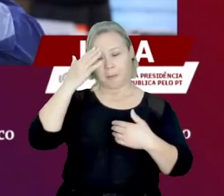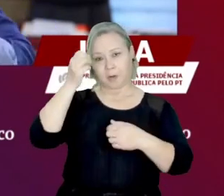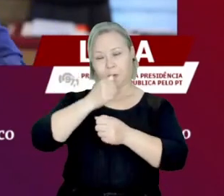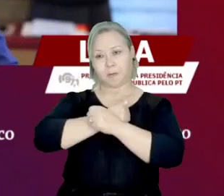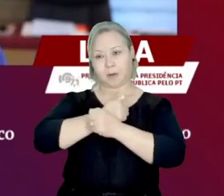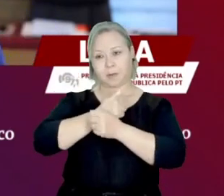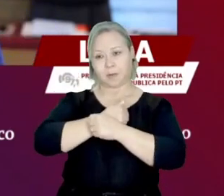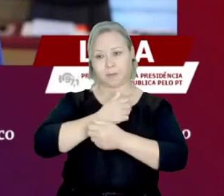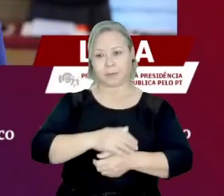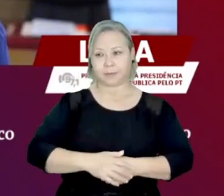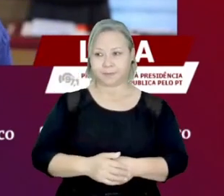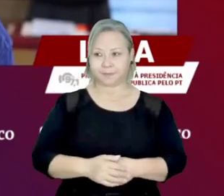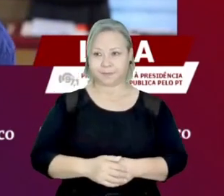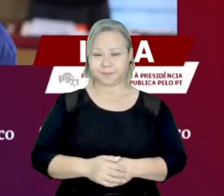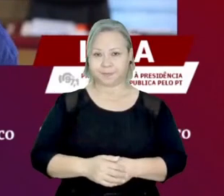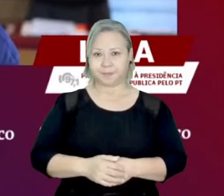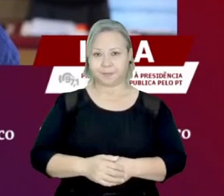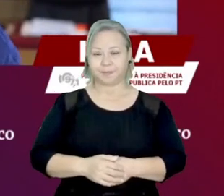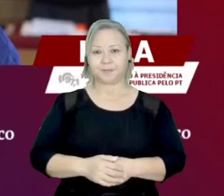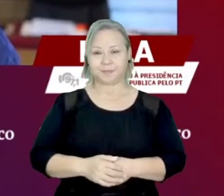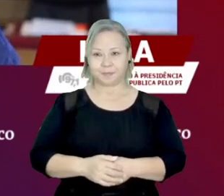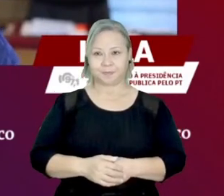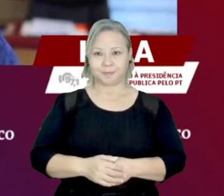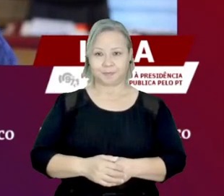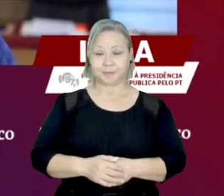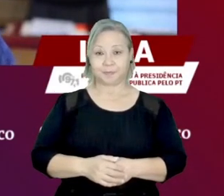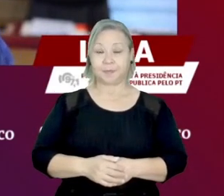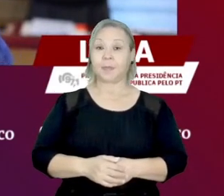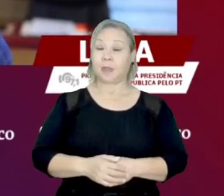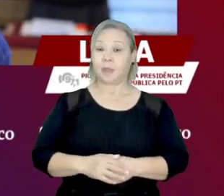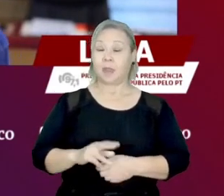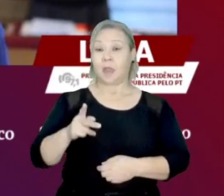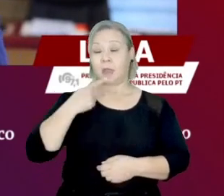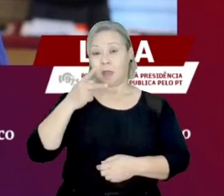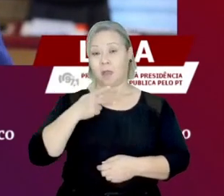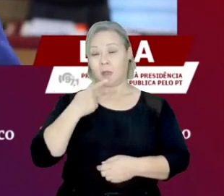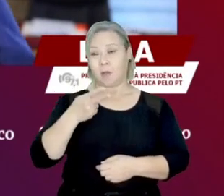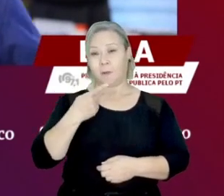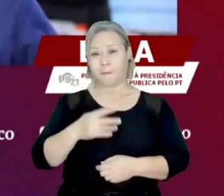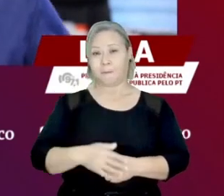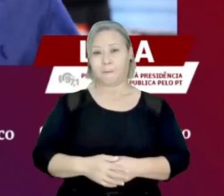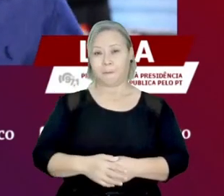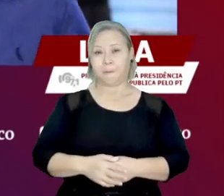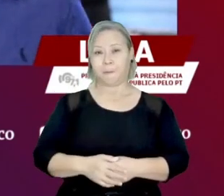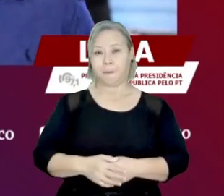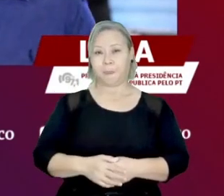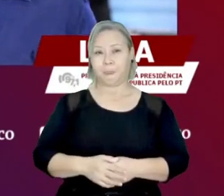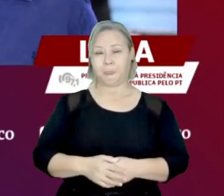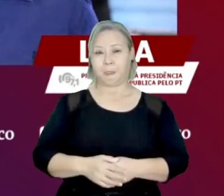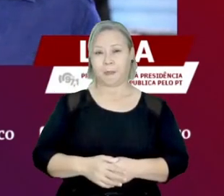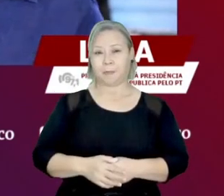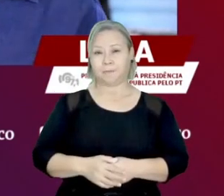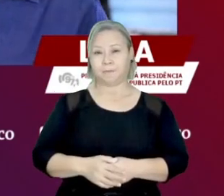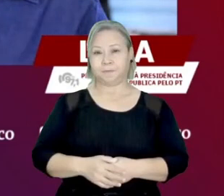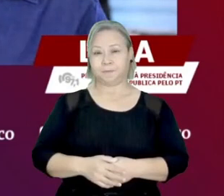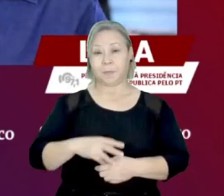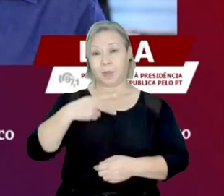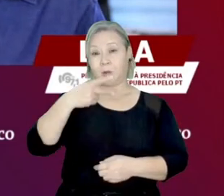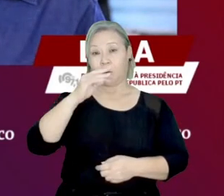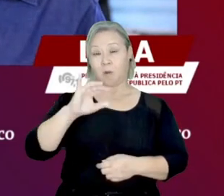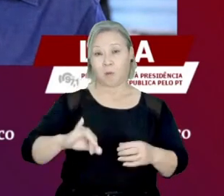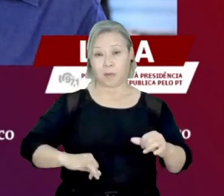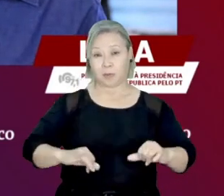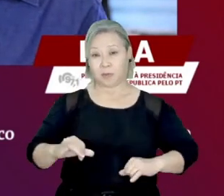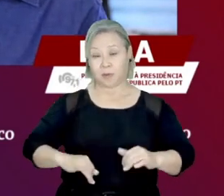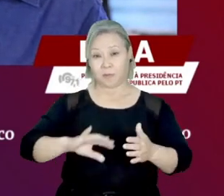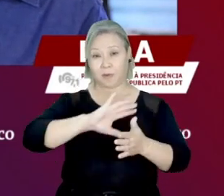duro golpe de traição por parte do Michel Temer em 2016. O senhor colocando o Geraldo Alckmin como seu vice, você